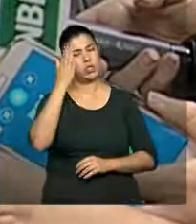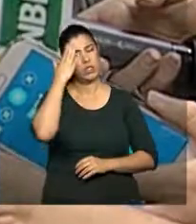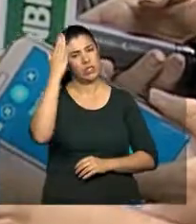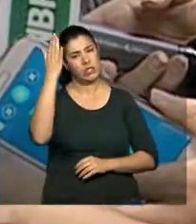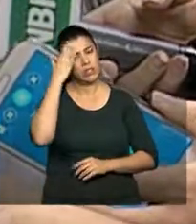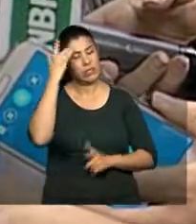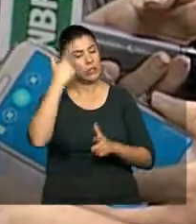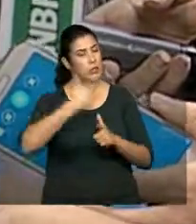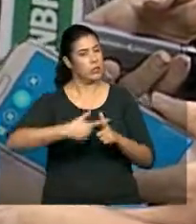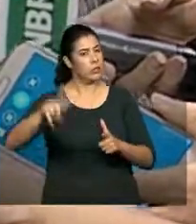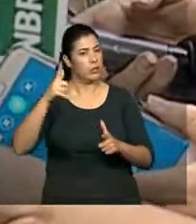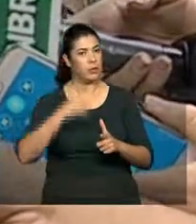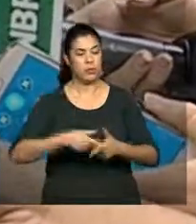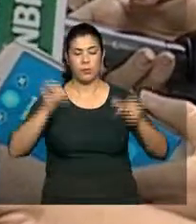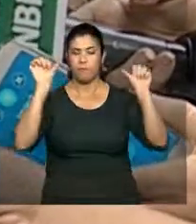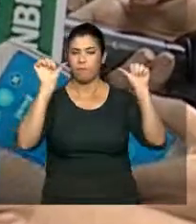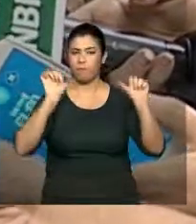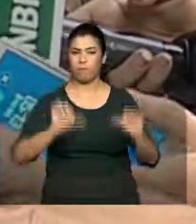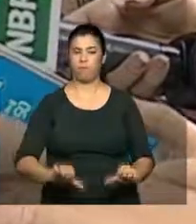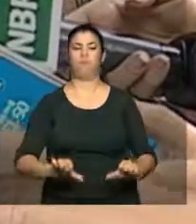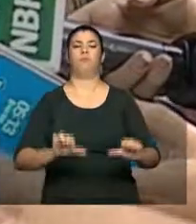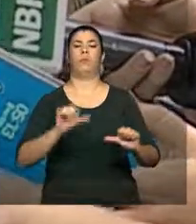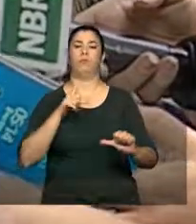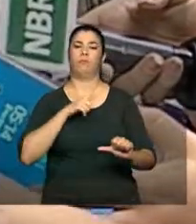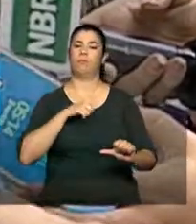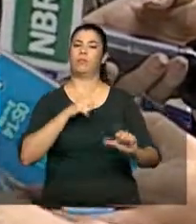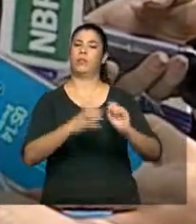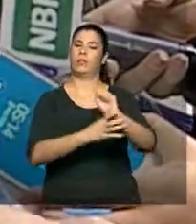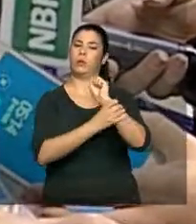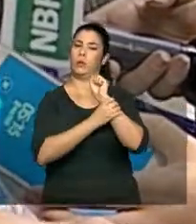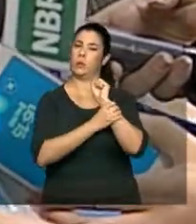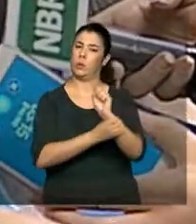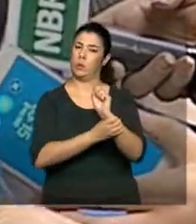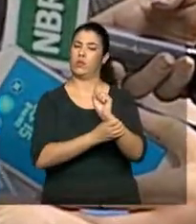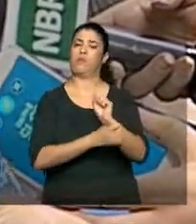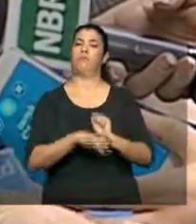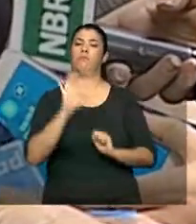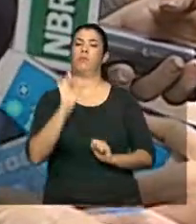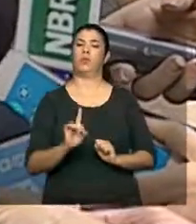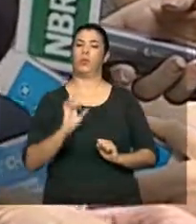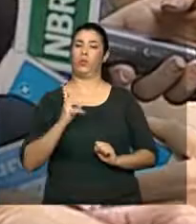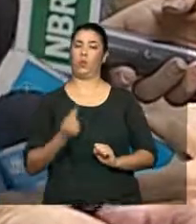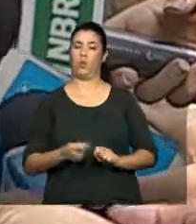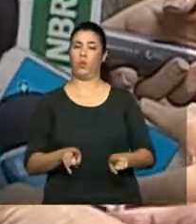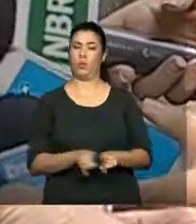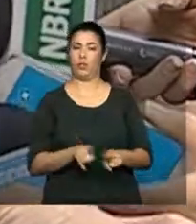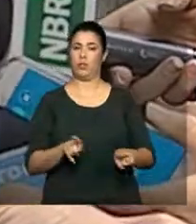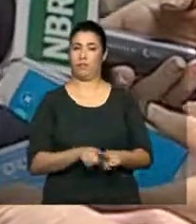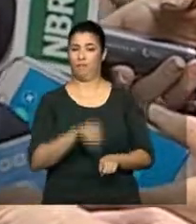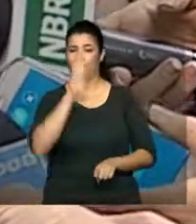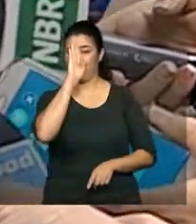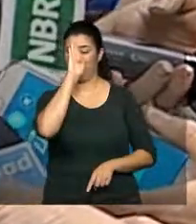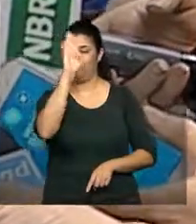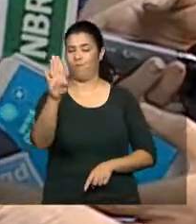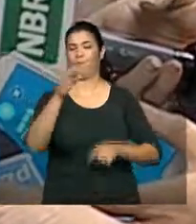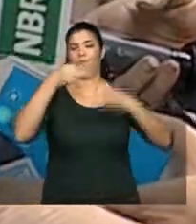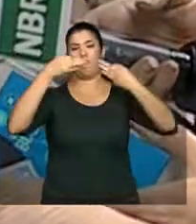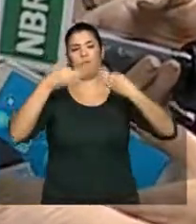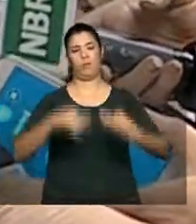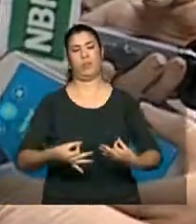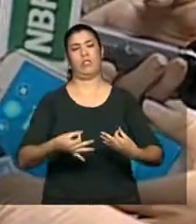situação lamentável em termos de garantia de direitos humanos e, principalmente, é